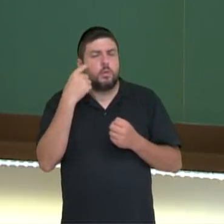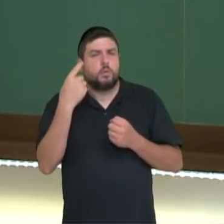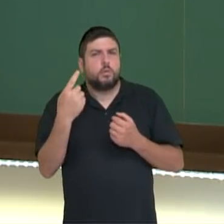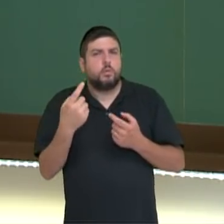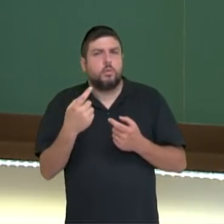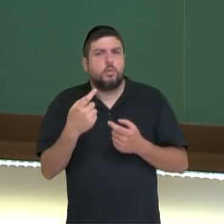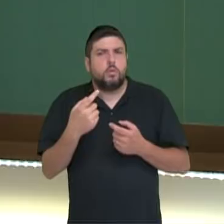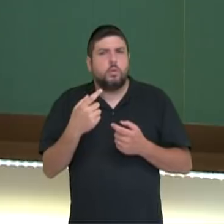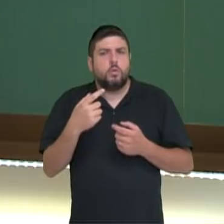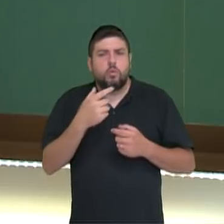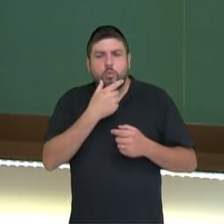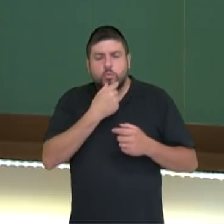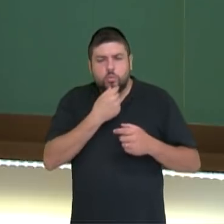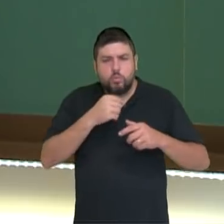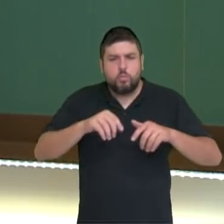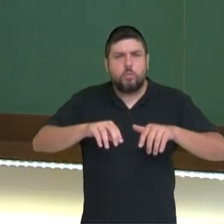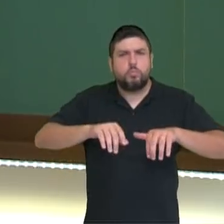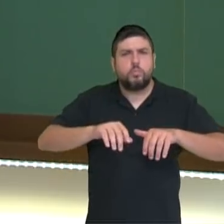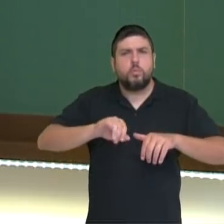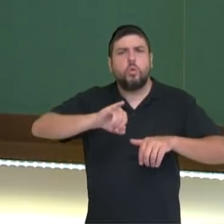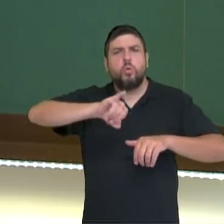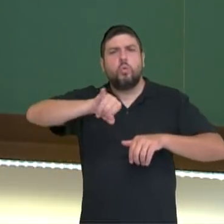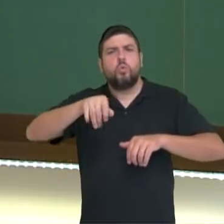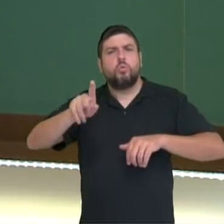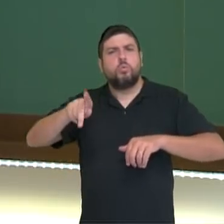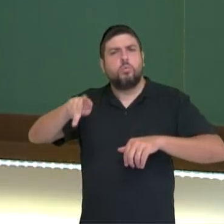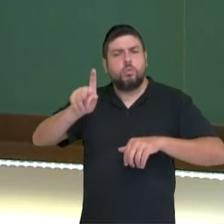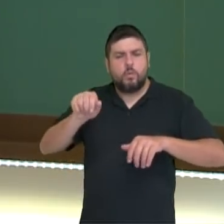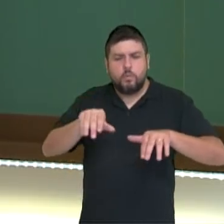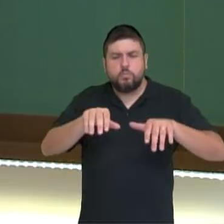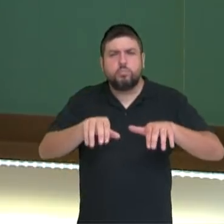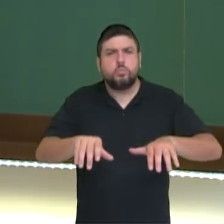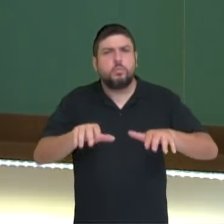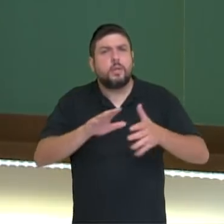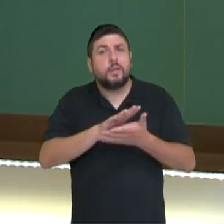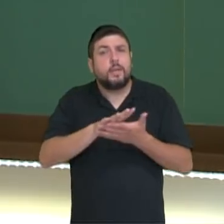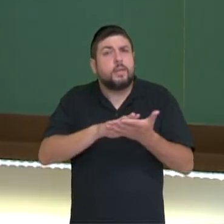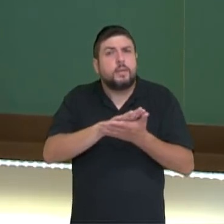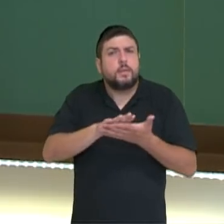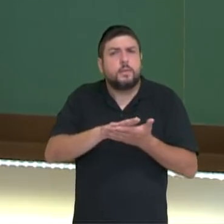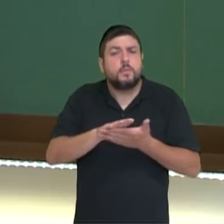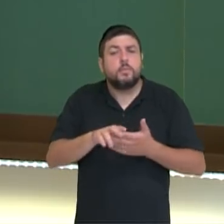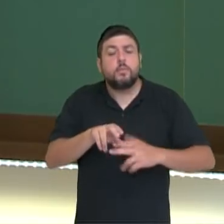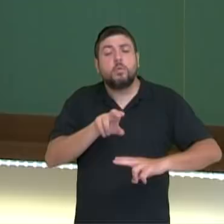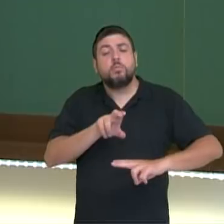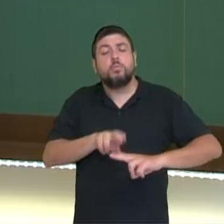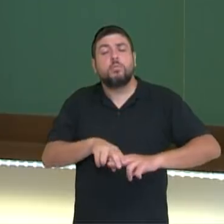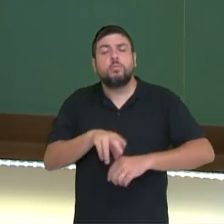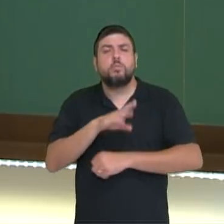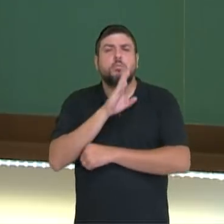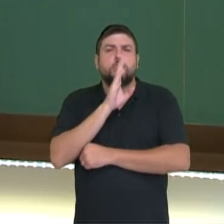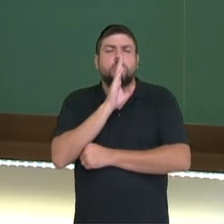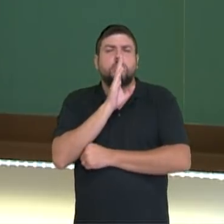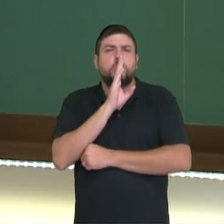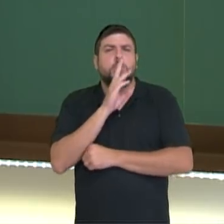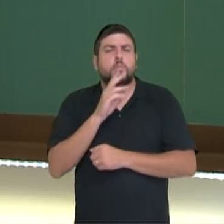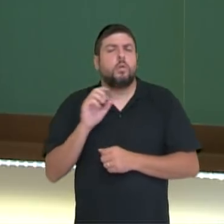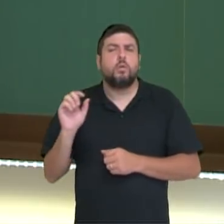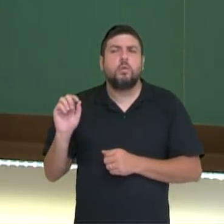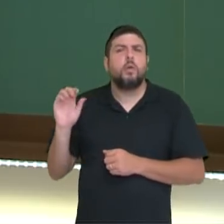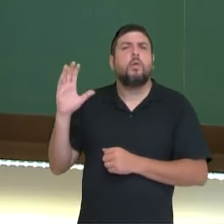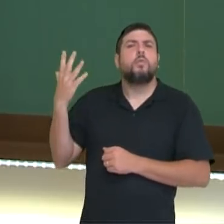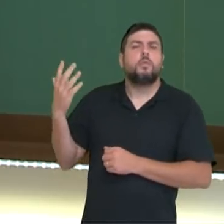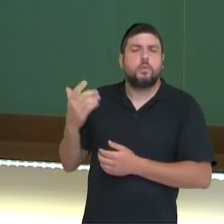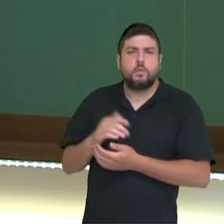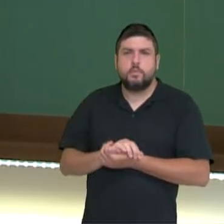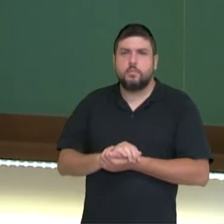aquela atitude do John Cage? O que aconteceu, né? Então, provavelmente, o que